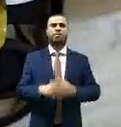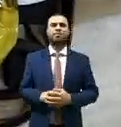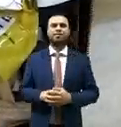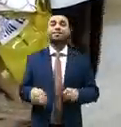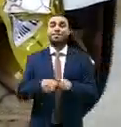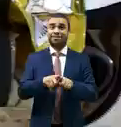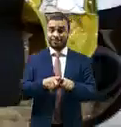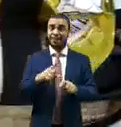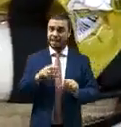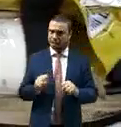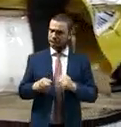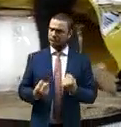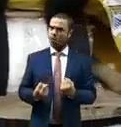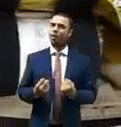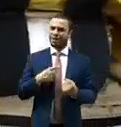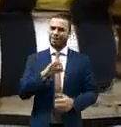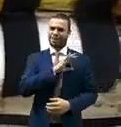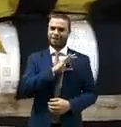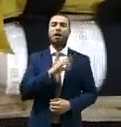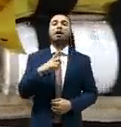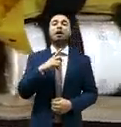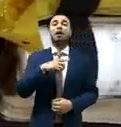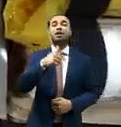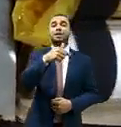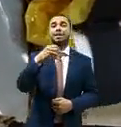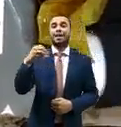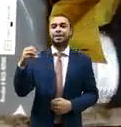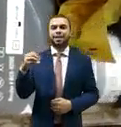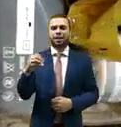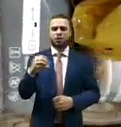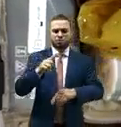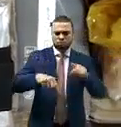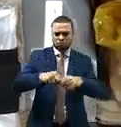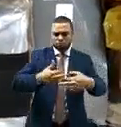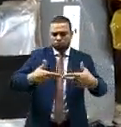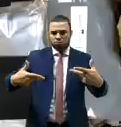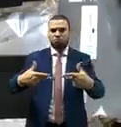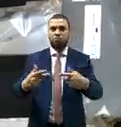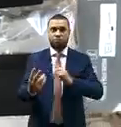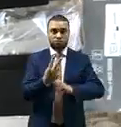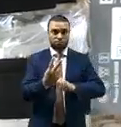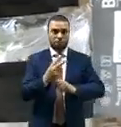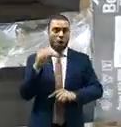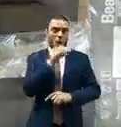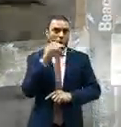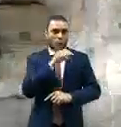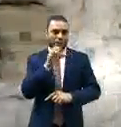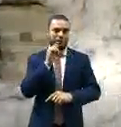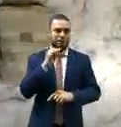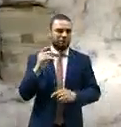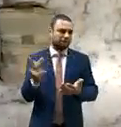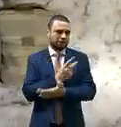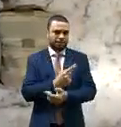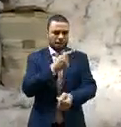para garantir a segurança dos nossos policiais, 700 kits de atendimento pré-hospitalar tático serão entregues